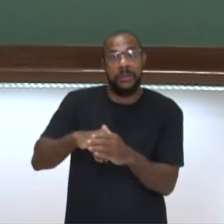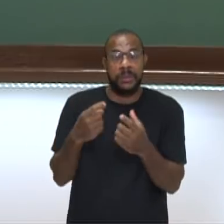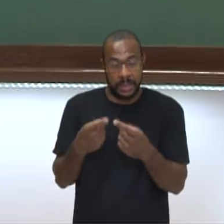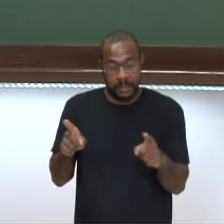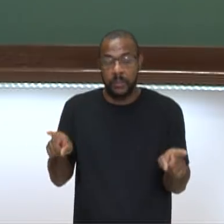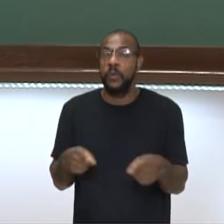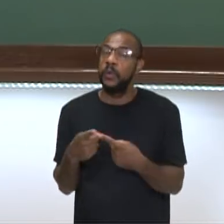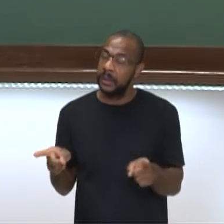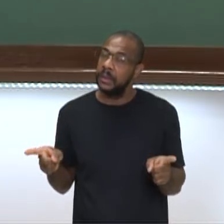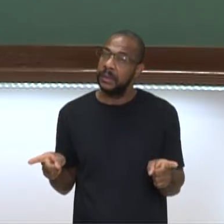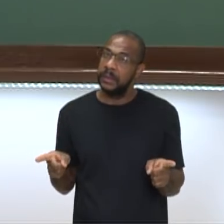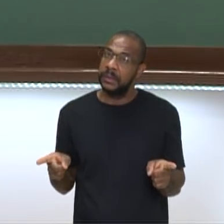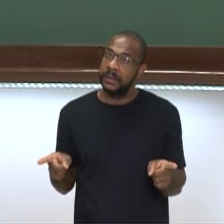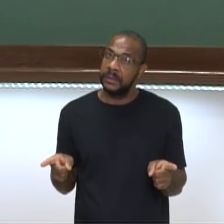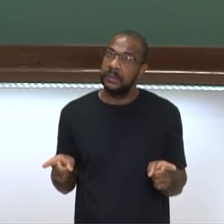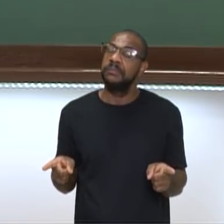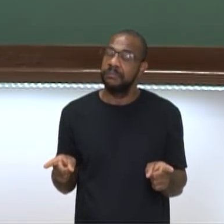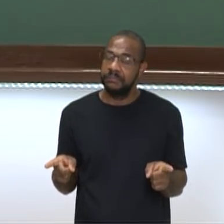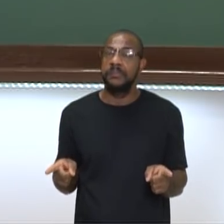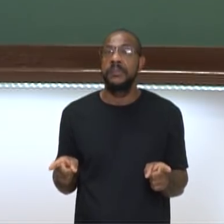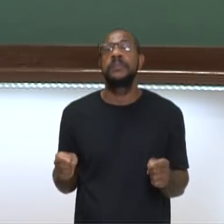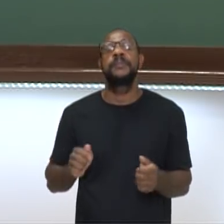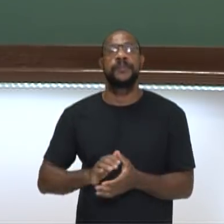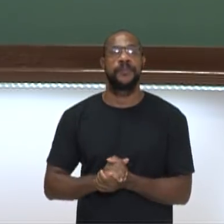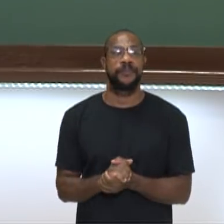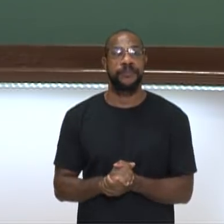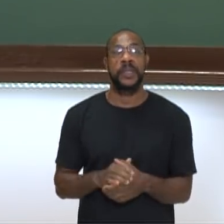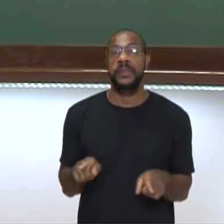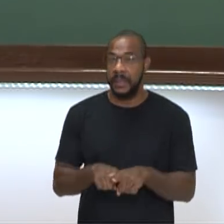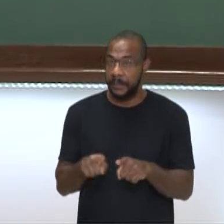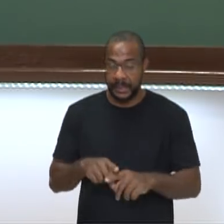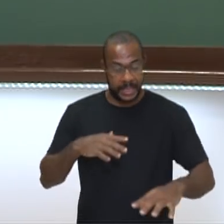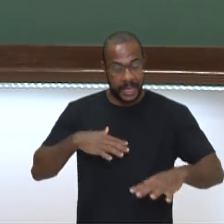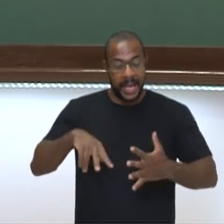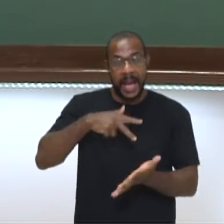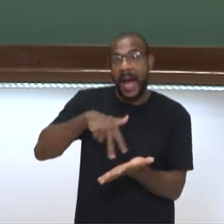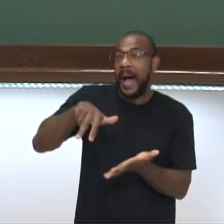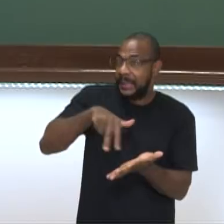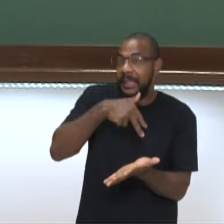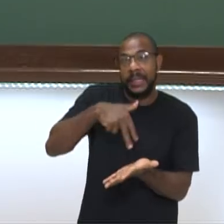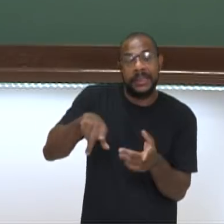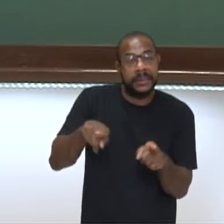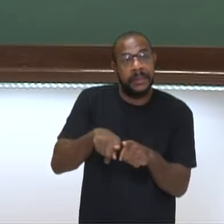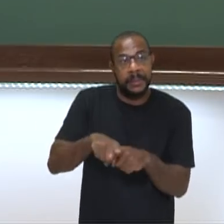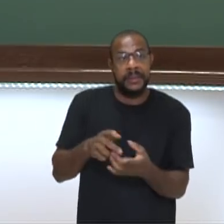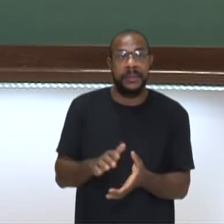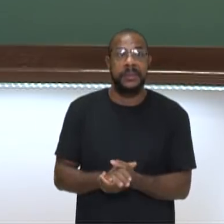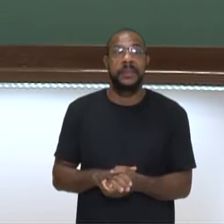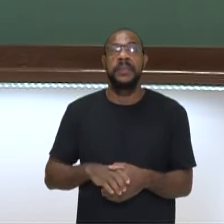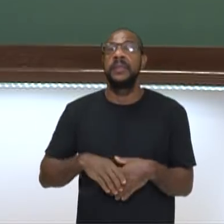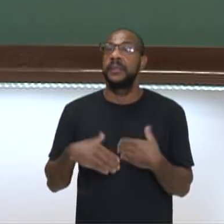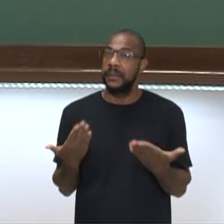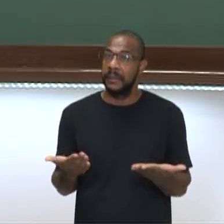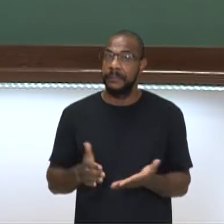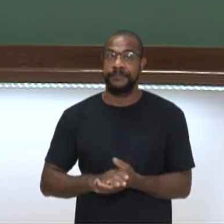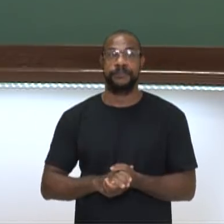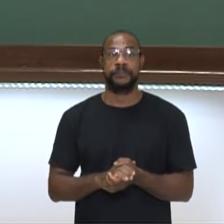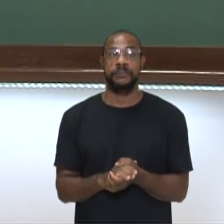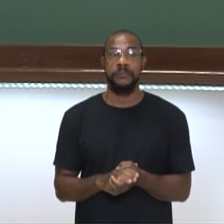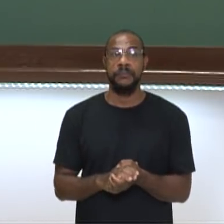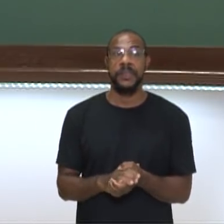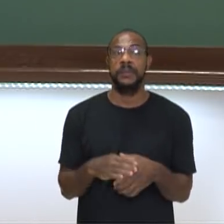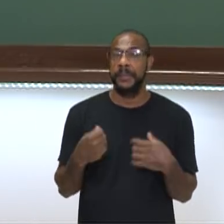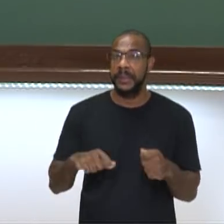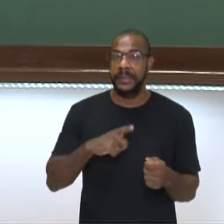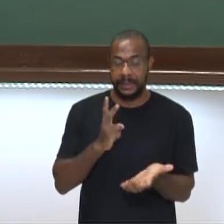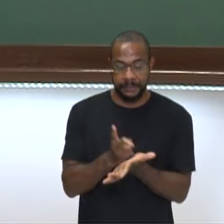quê? Também oscilações de ritmo na minha dança. Então eu sempre tenho que estar ligado com o ritmo da música, com o